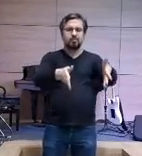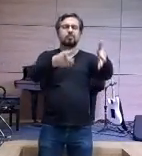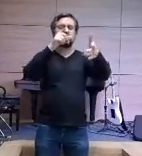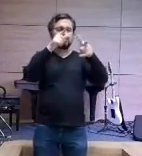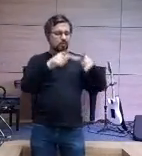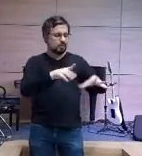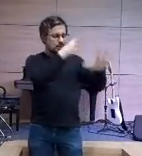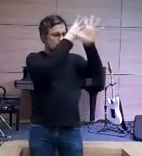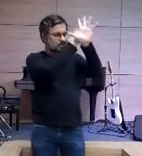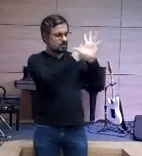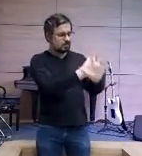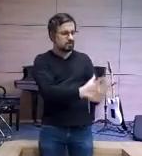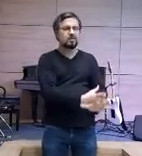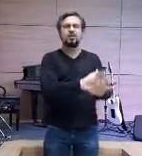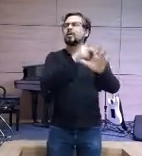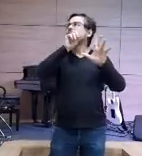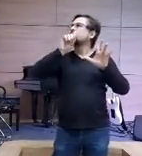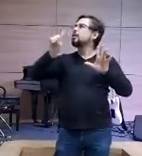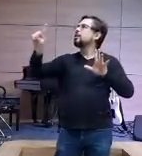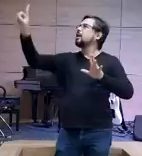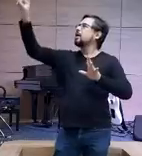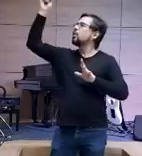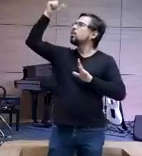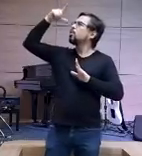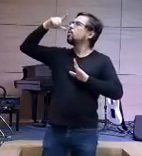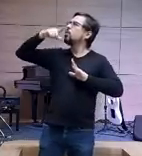luz na escuridão